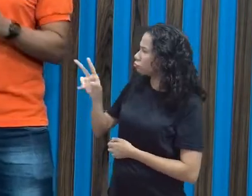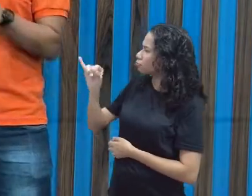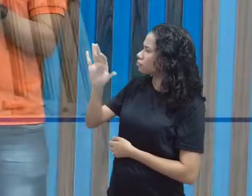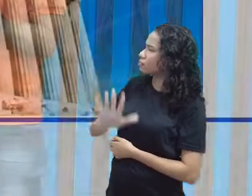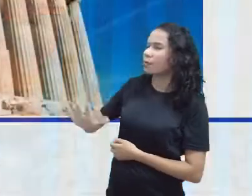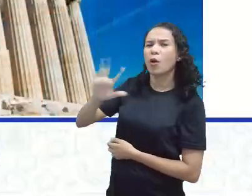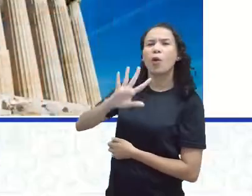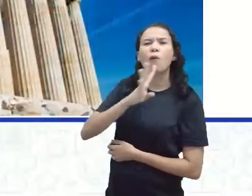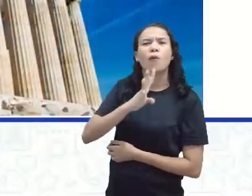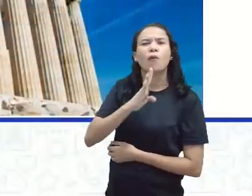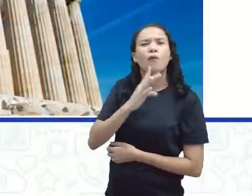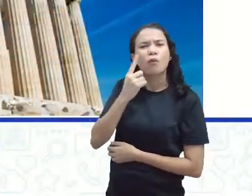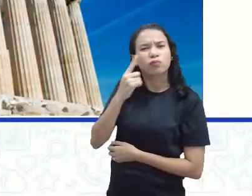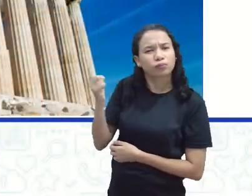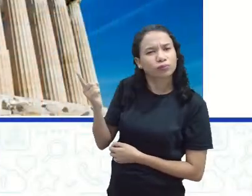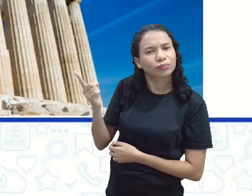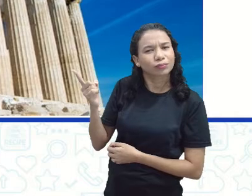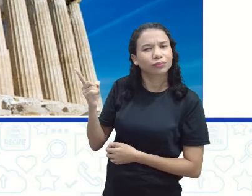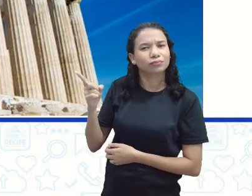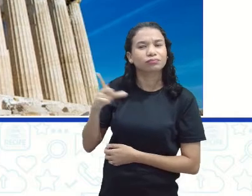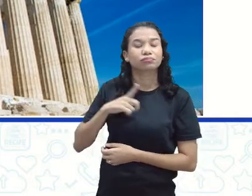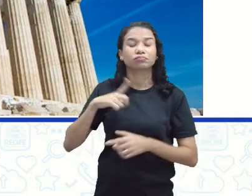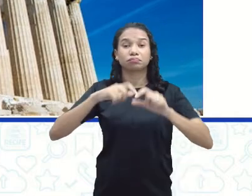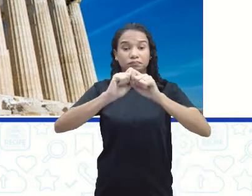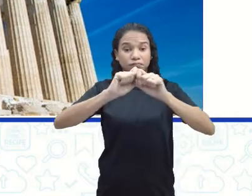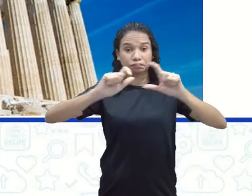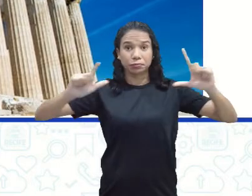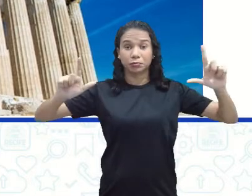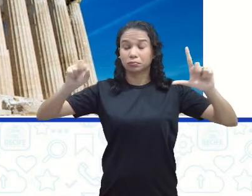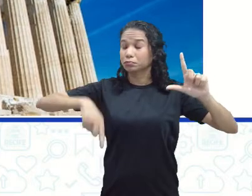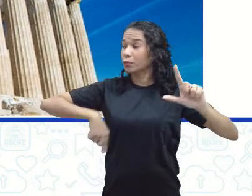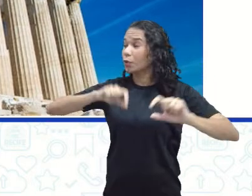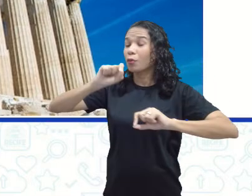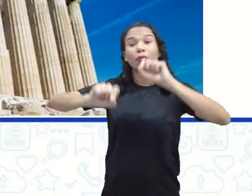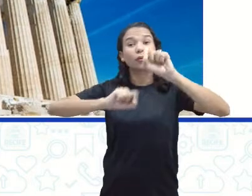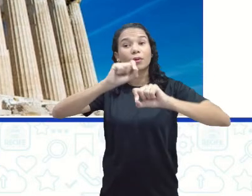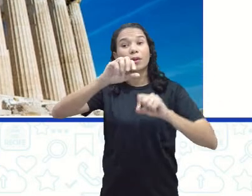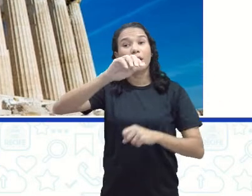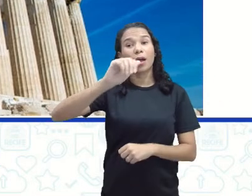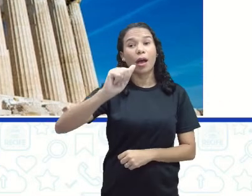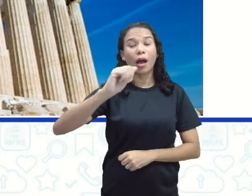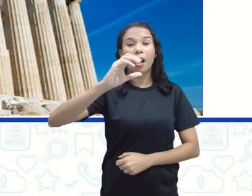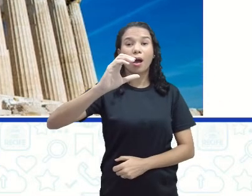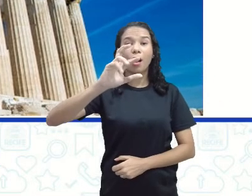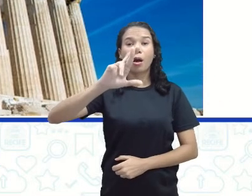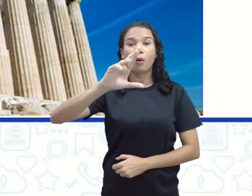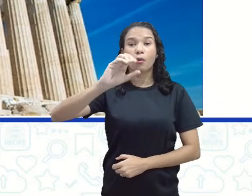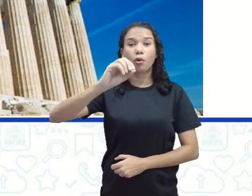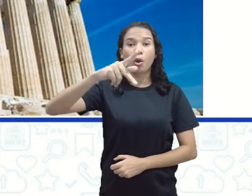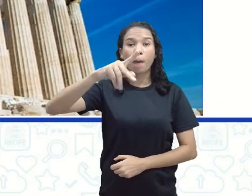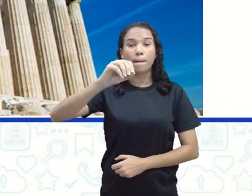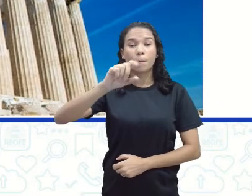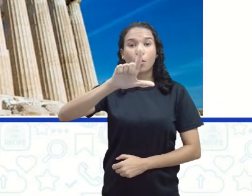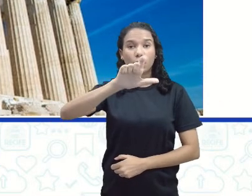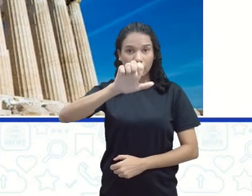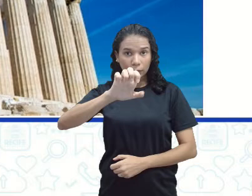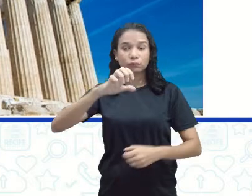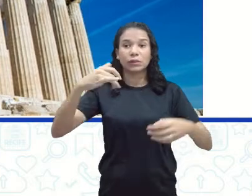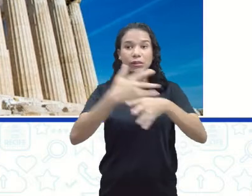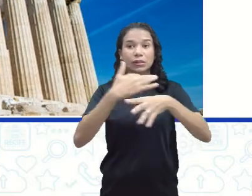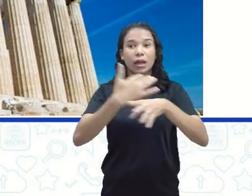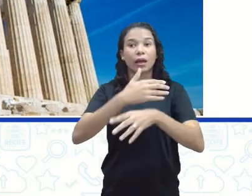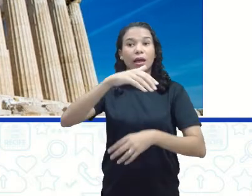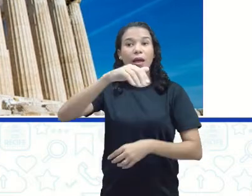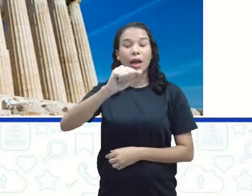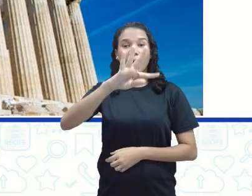que lugar é esse? Chegando aí na tela para vocês, esse lugar é a Acrópole, que está localizada em Atenas, cidade